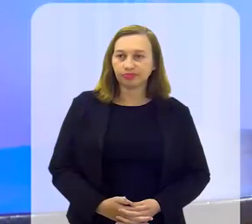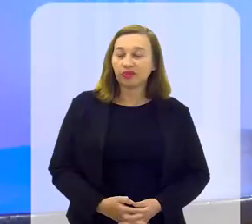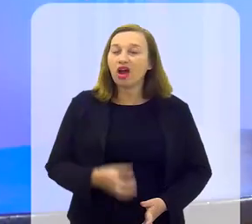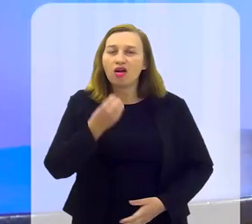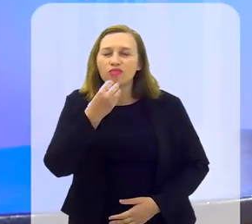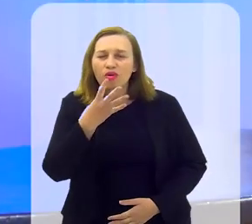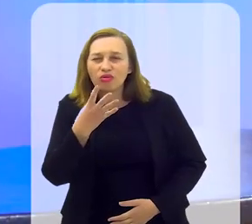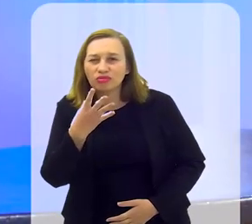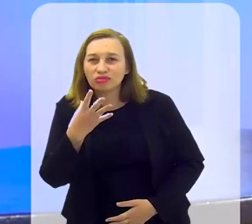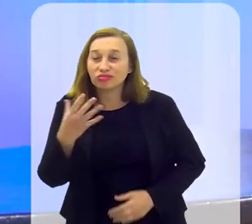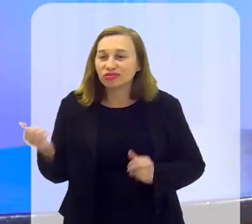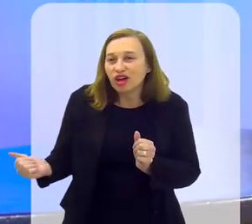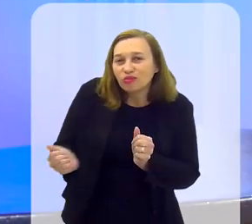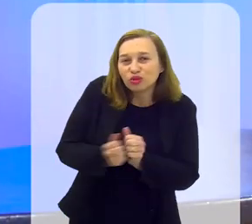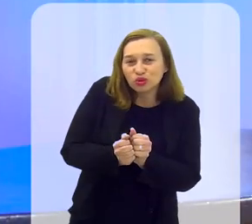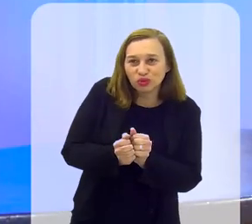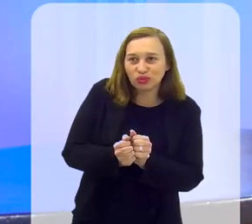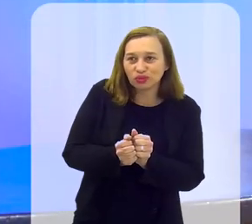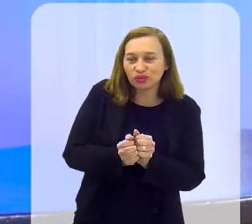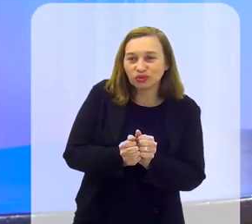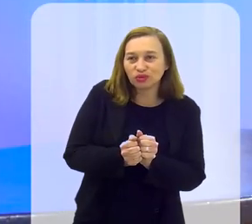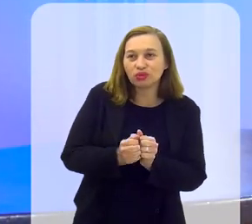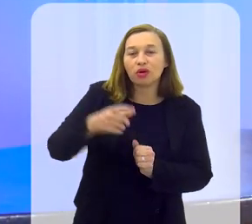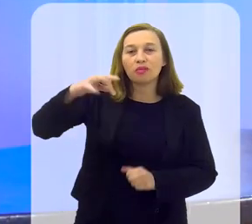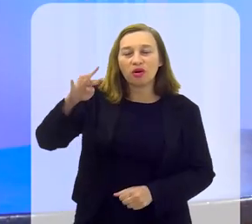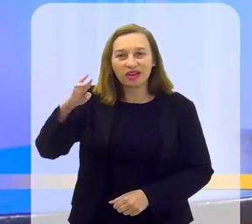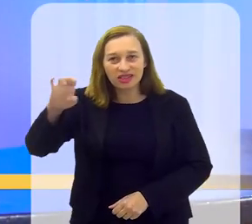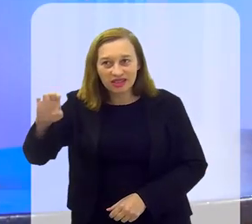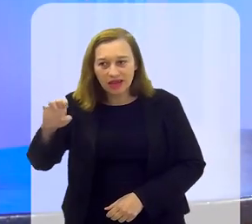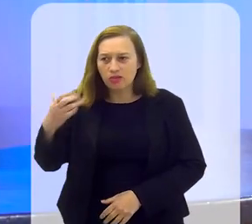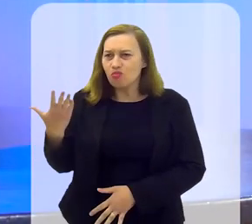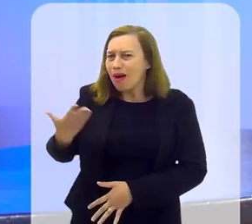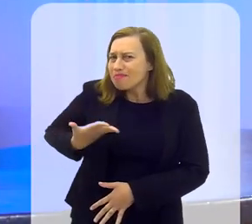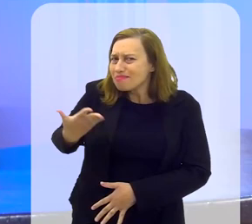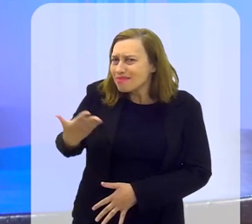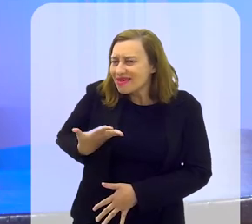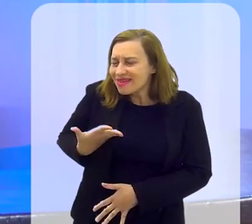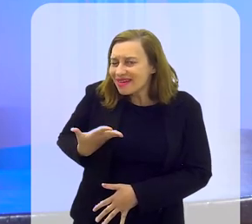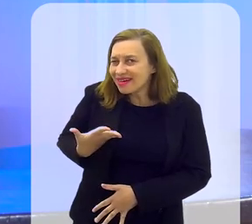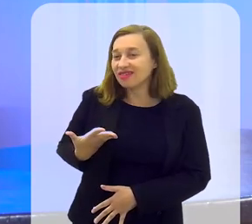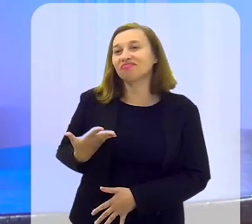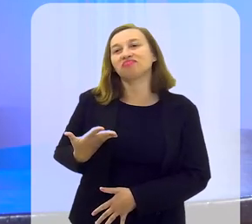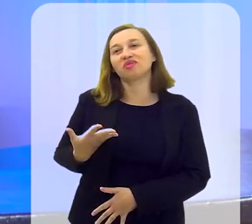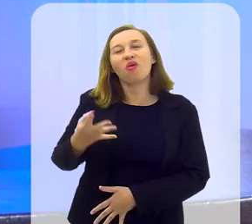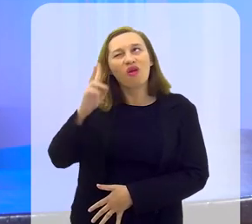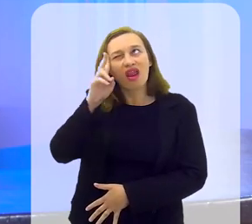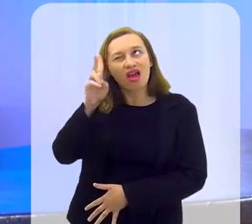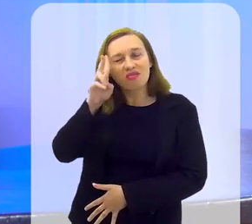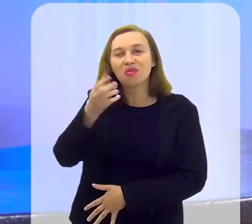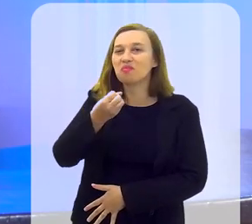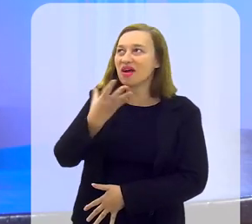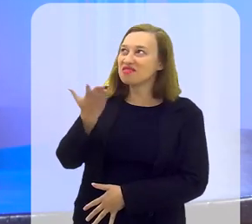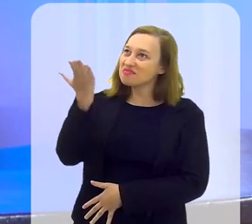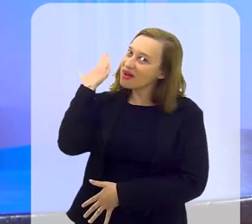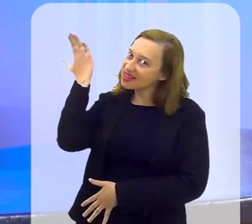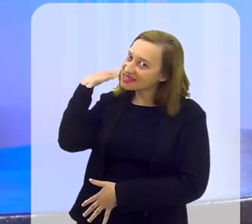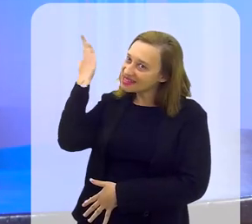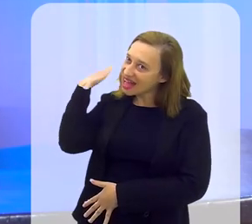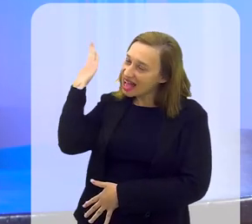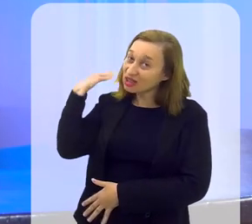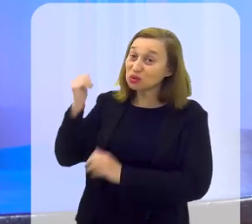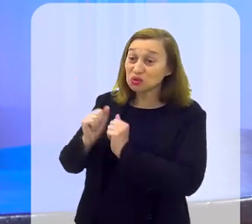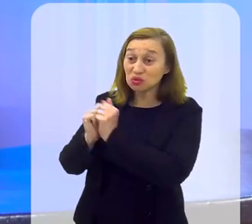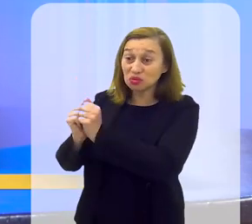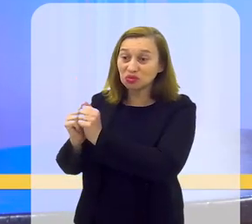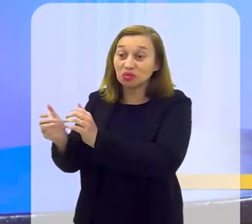é bom demais estarmos juntos o programa maurizete Catarina É uma amiga Eu recordo bons tempos né que tivemos lá no